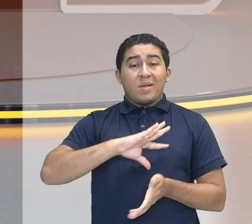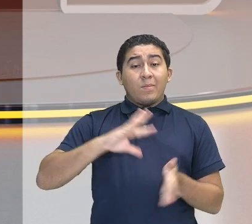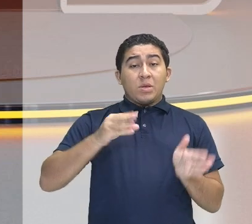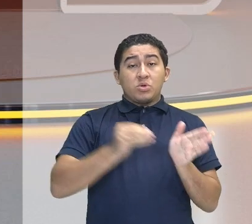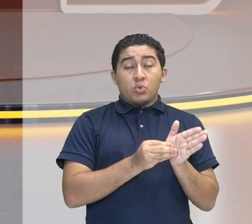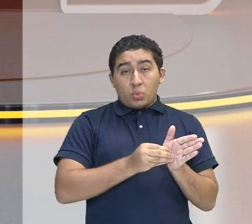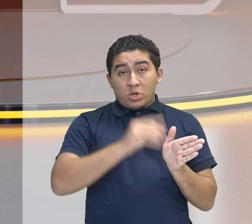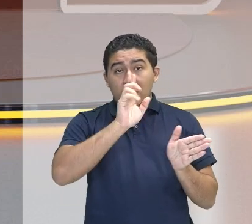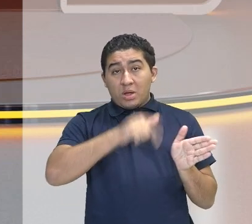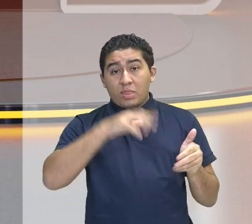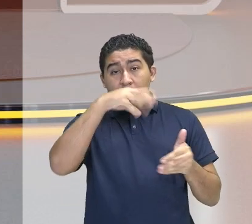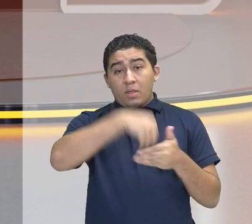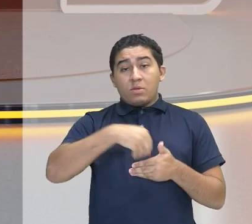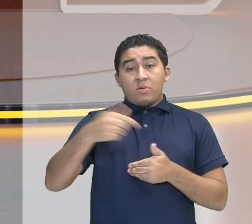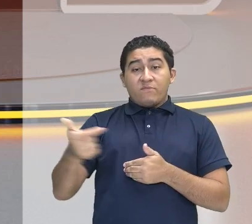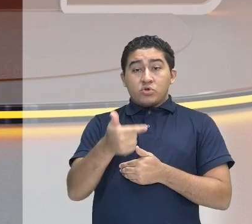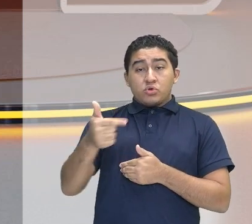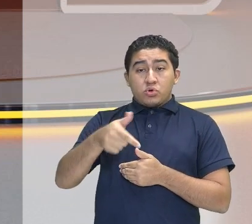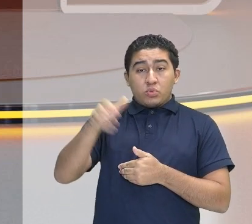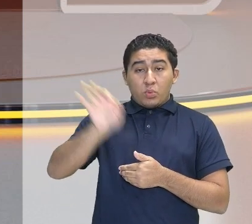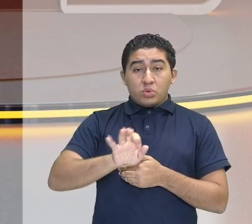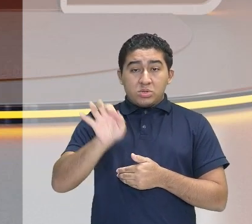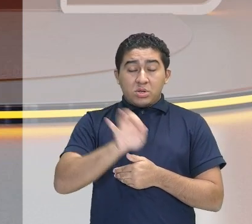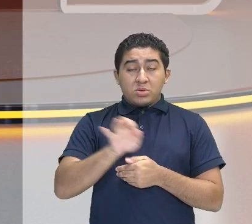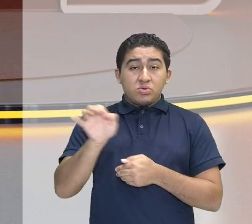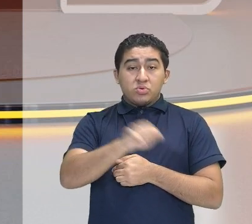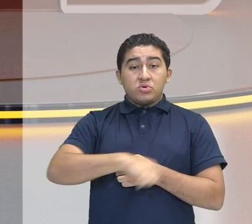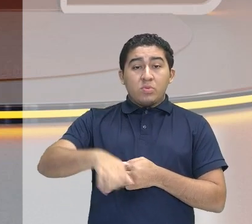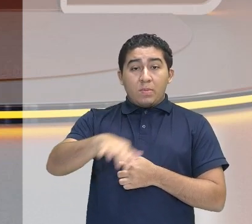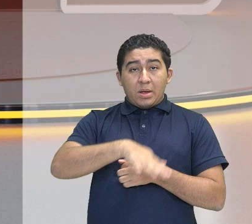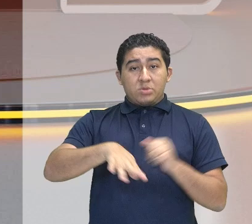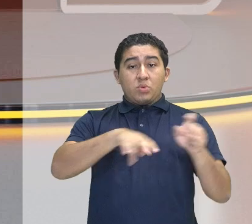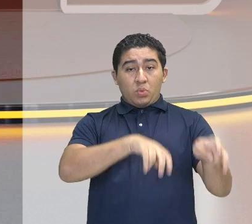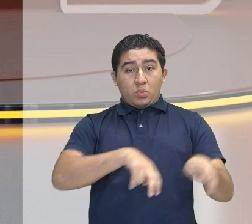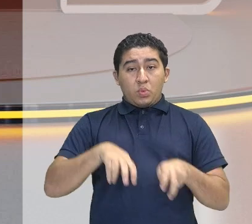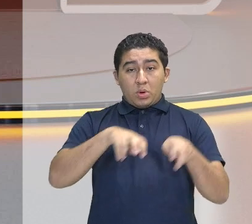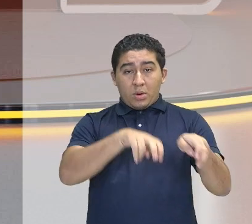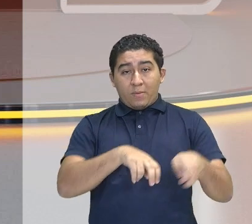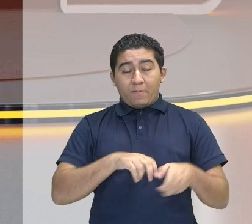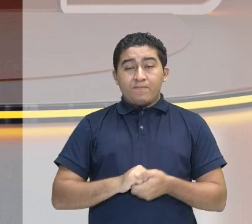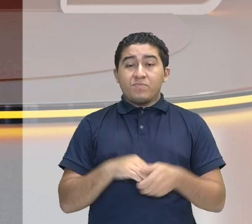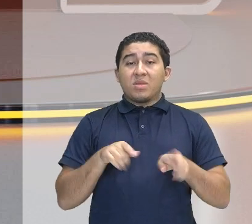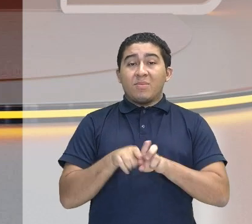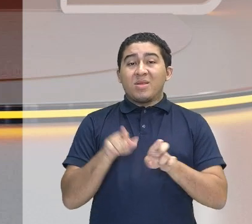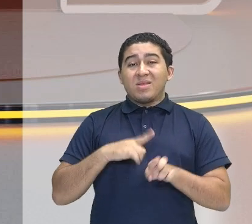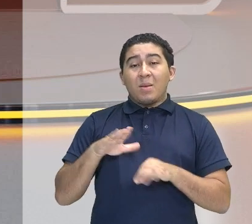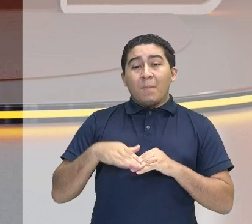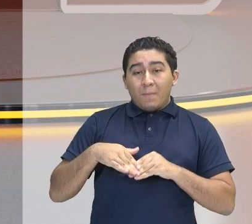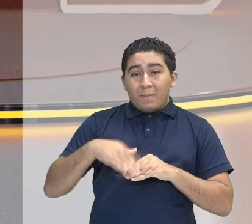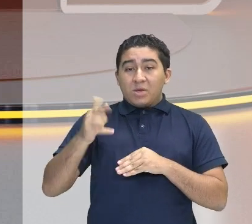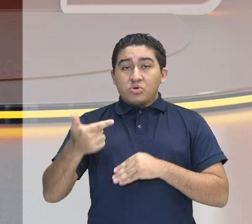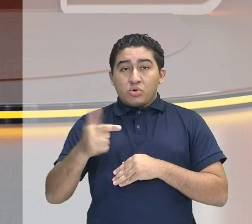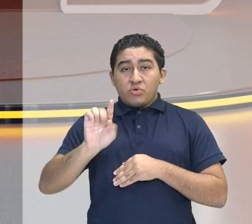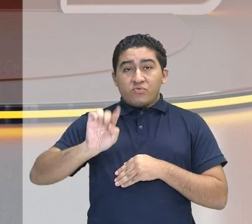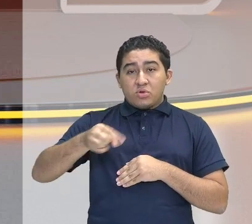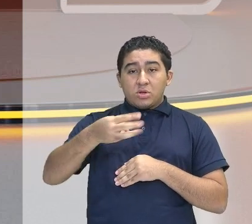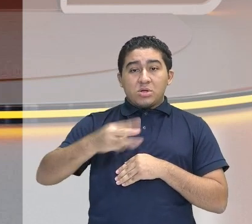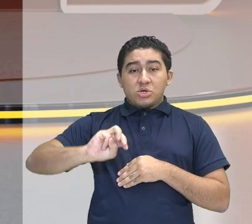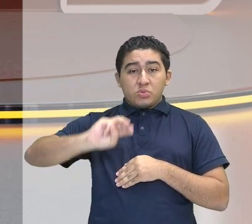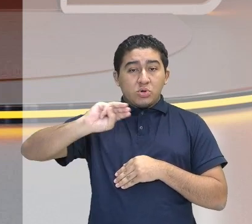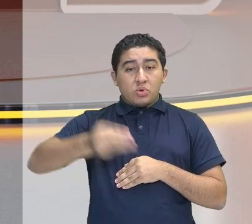ocupa aí em torno de 22% das terras rurais e emprega mais de 2,3 milhões